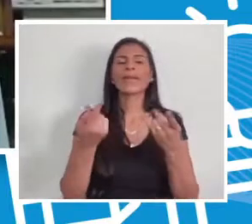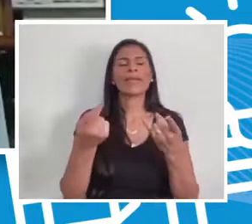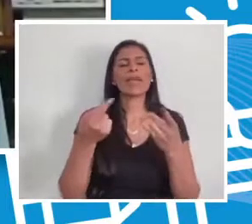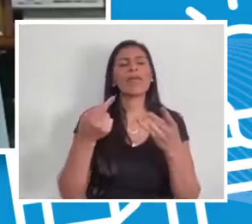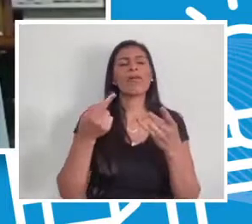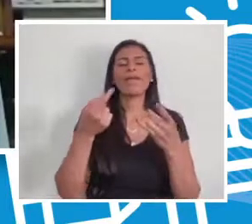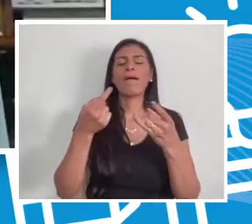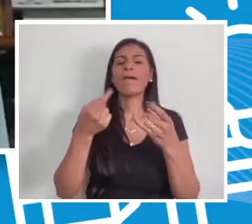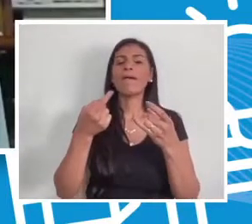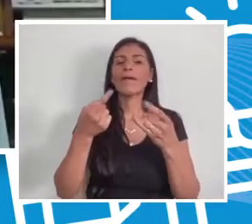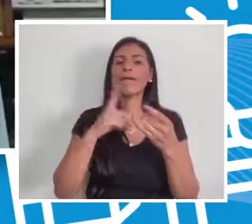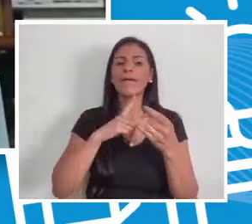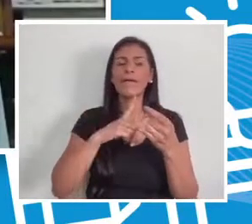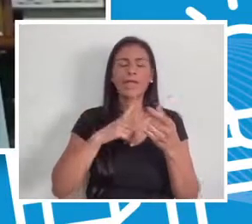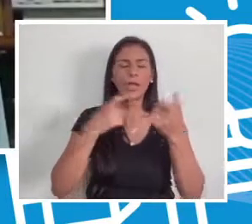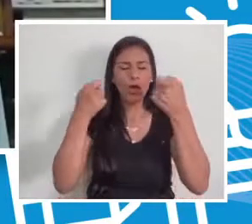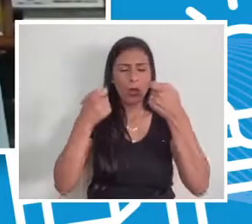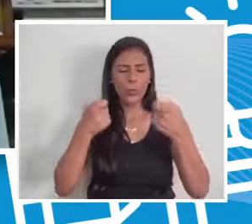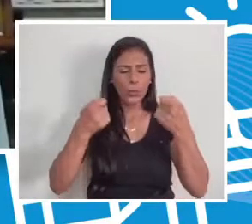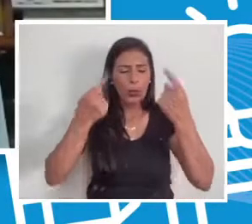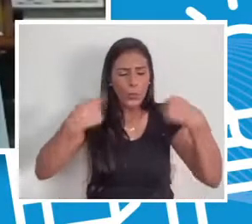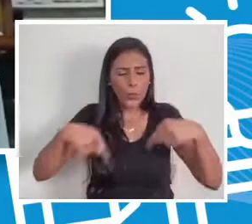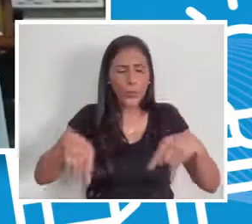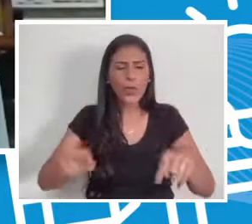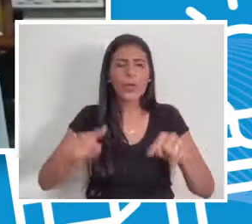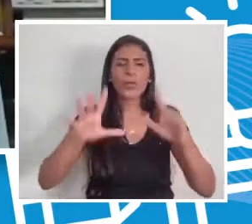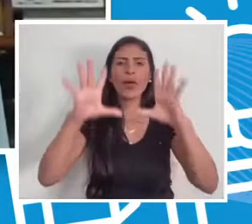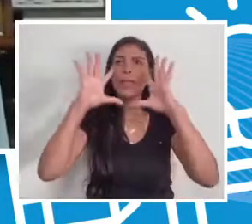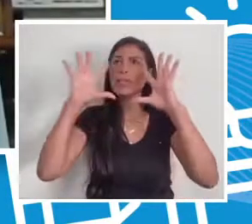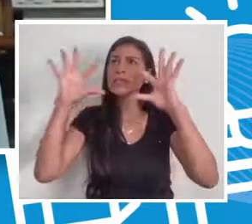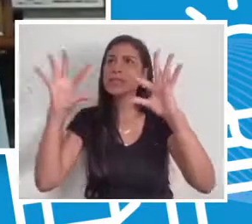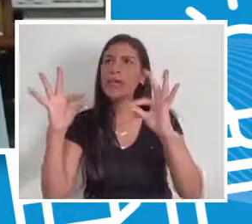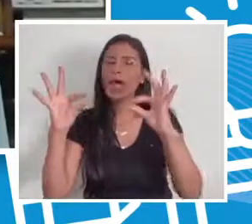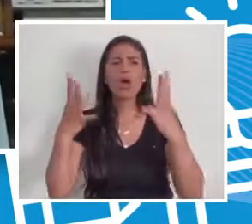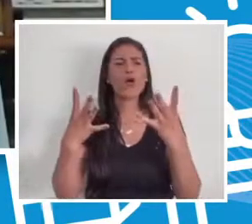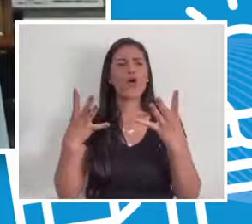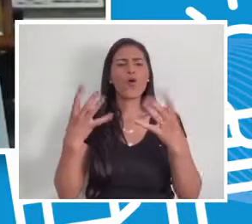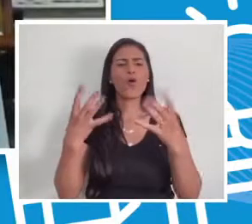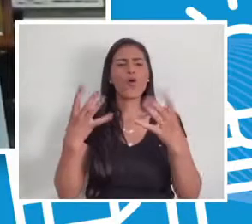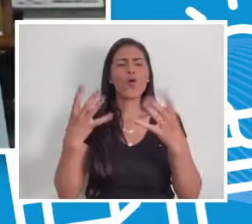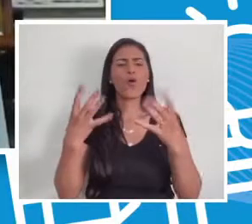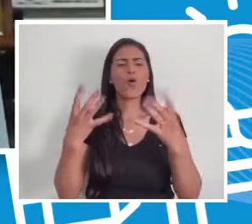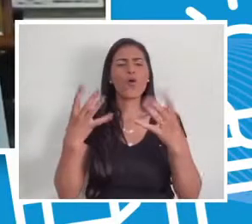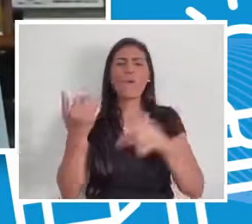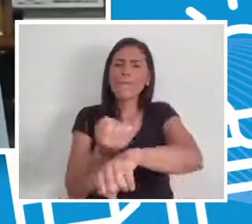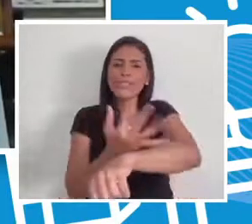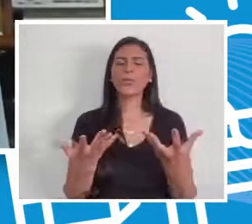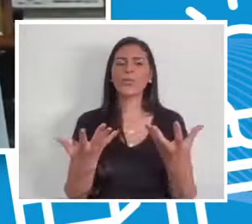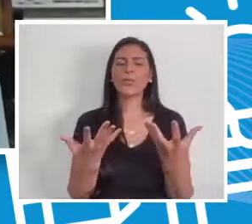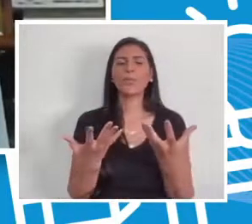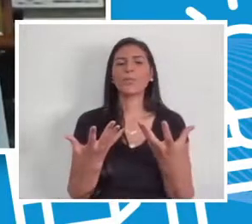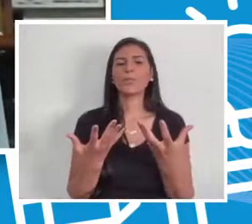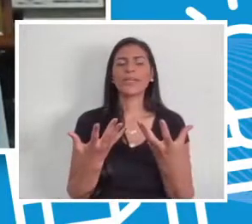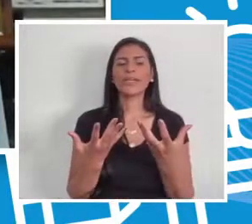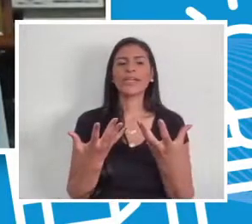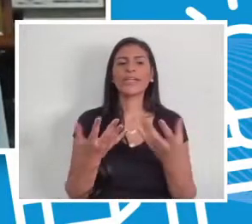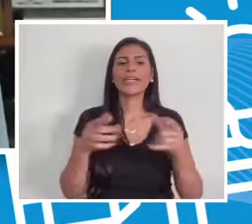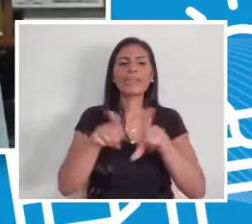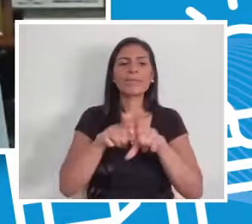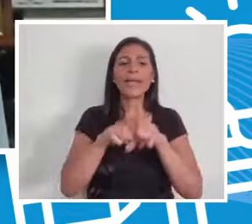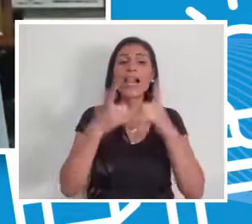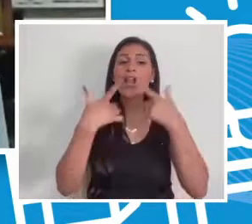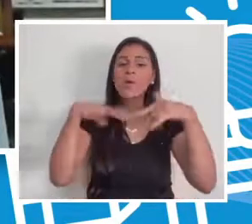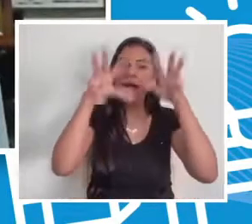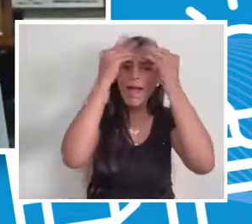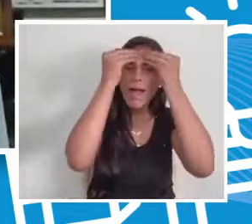não é? Estão processando a atenção, a emoção. Então, a linguagem,